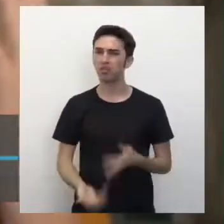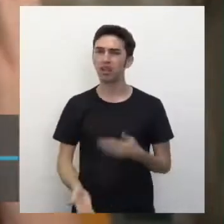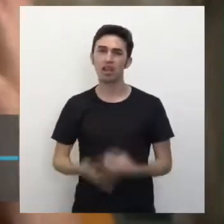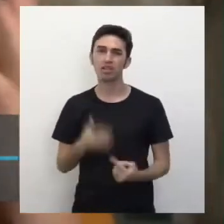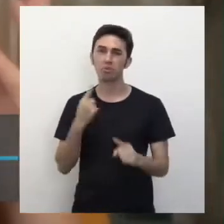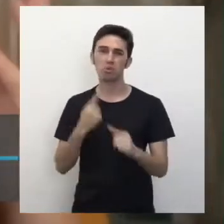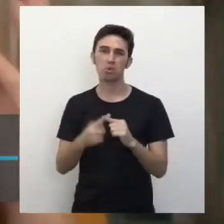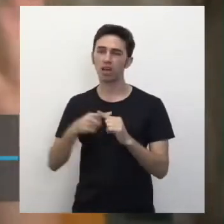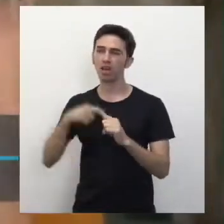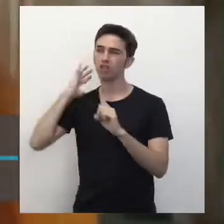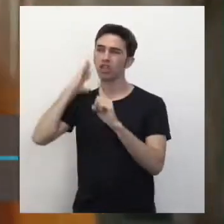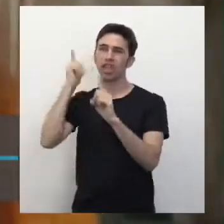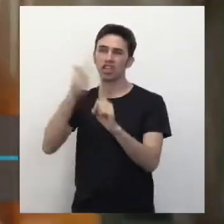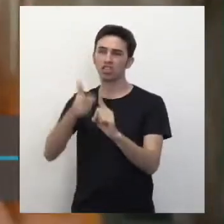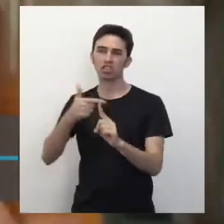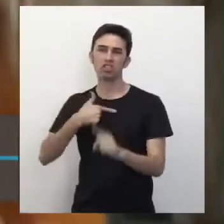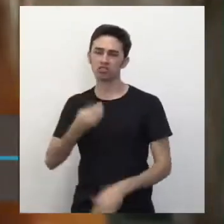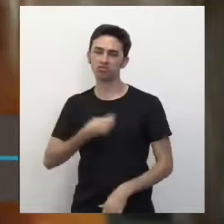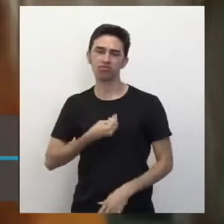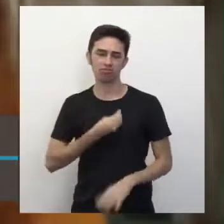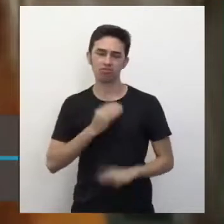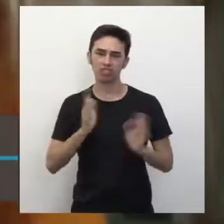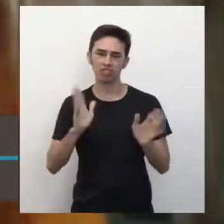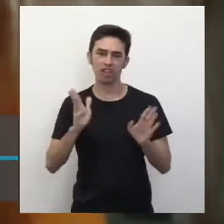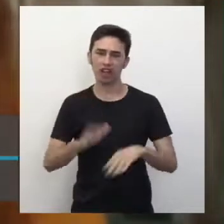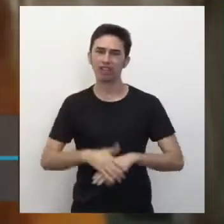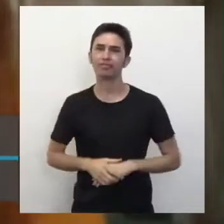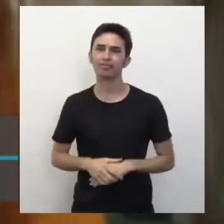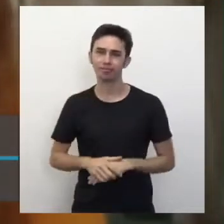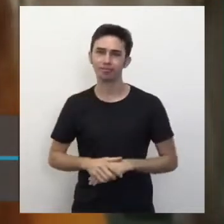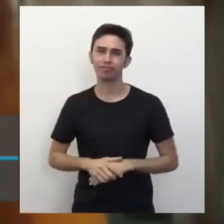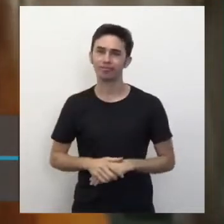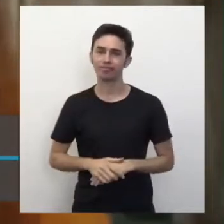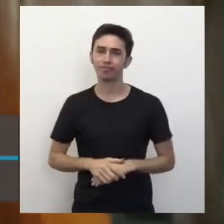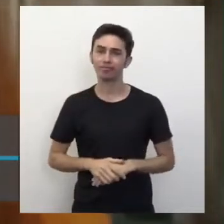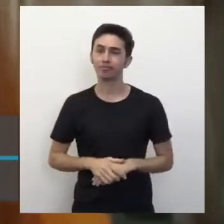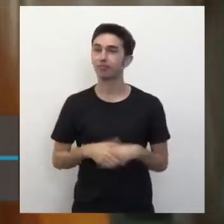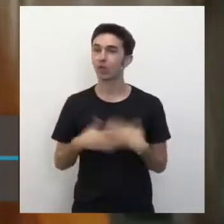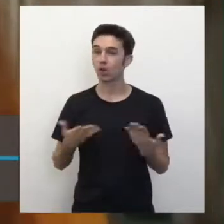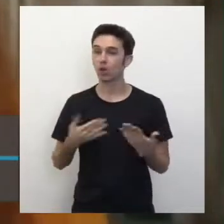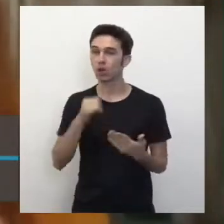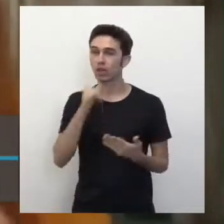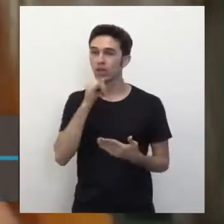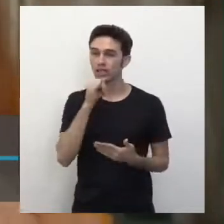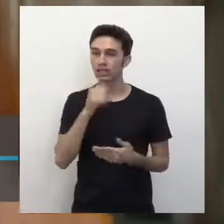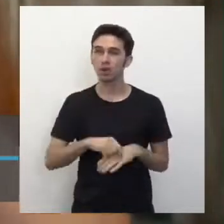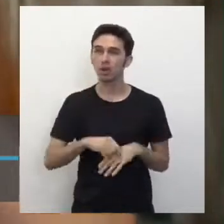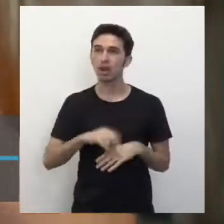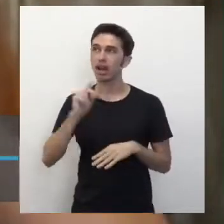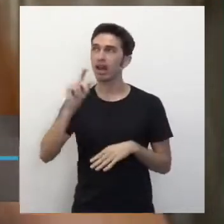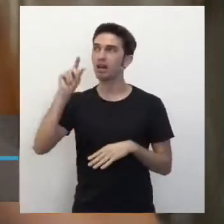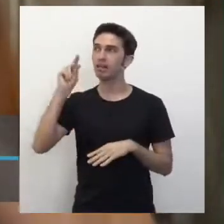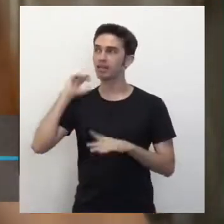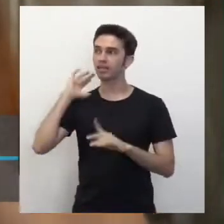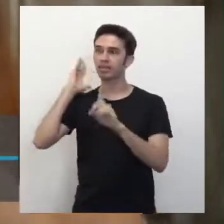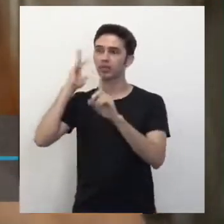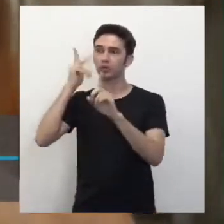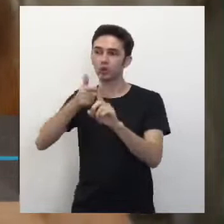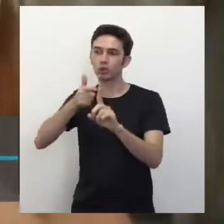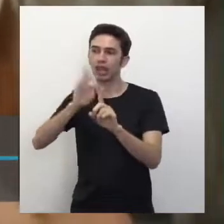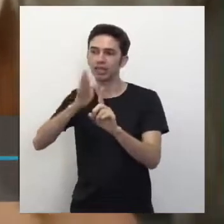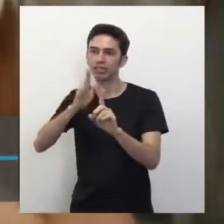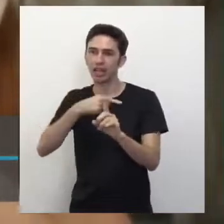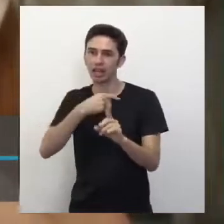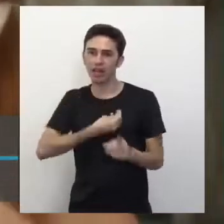mudar aquilo que já havia sido previamente designado para mim ou que havia sido predestinado, né, no